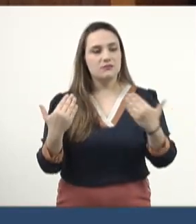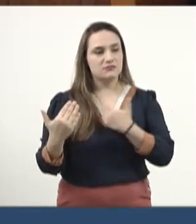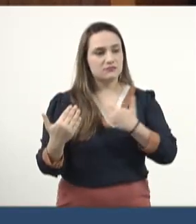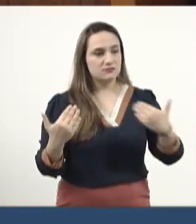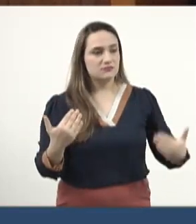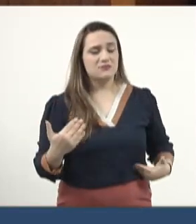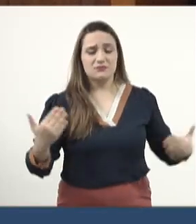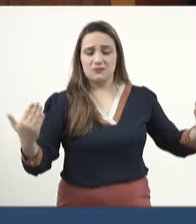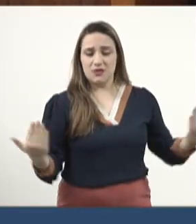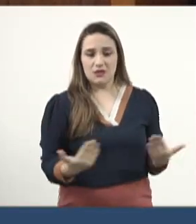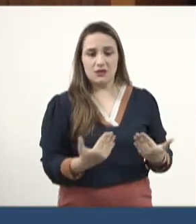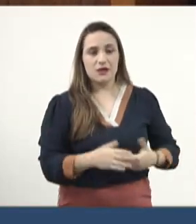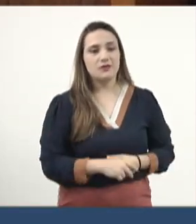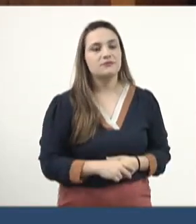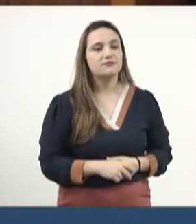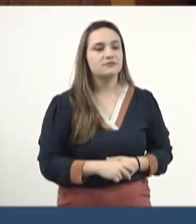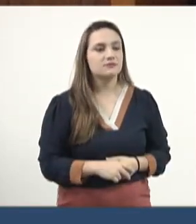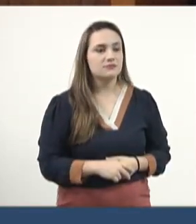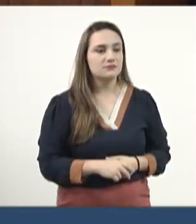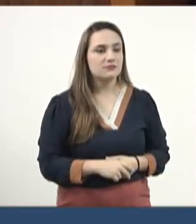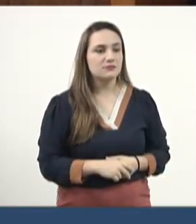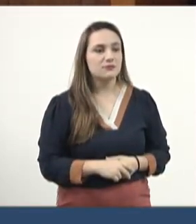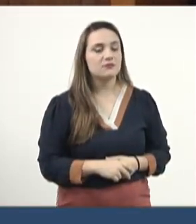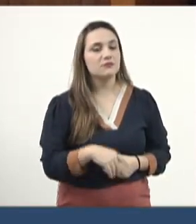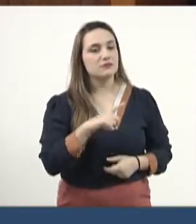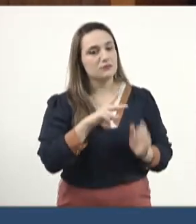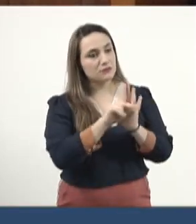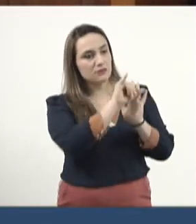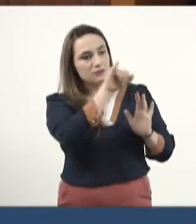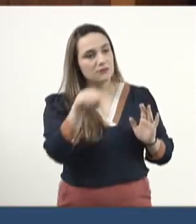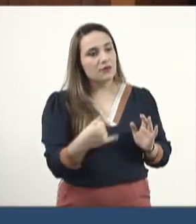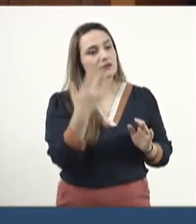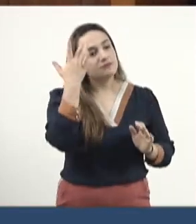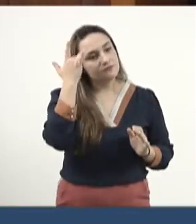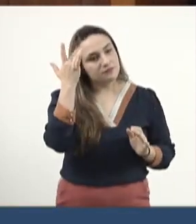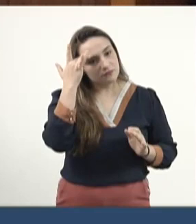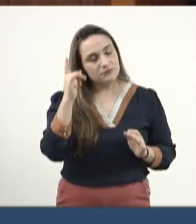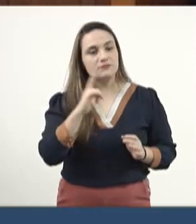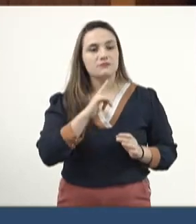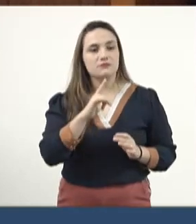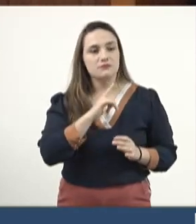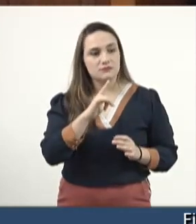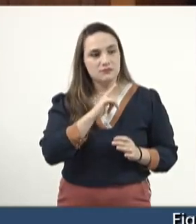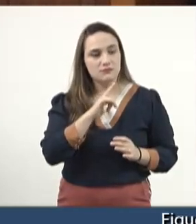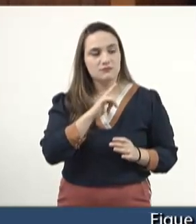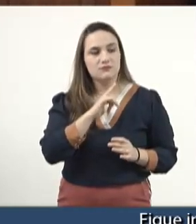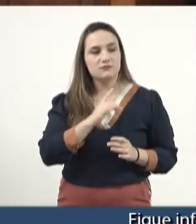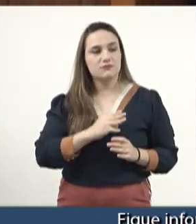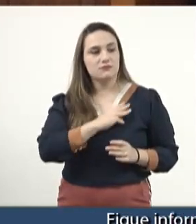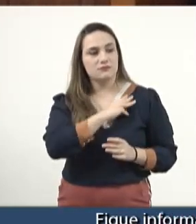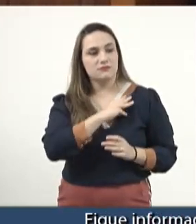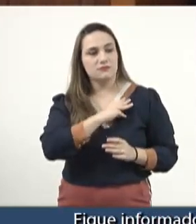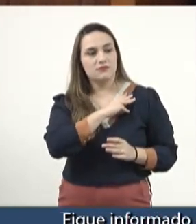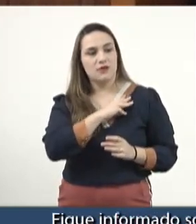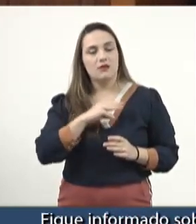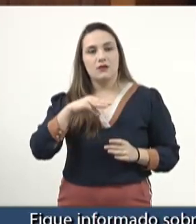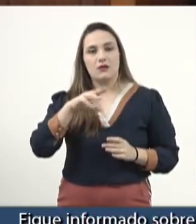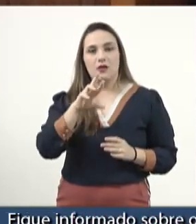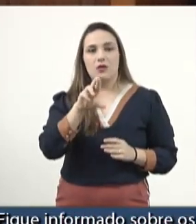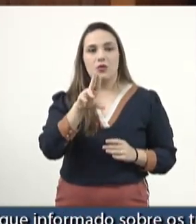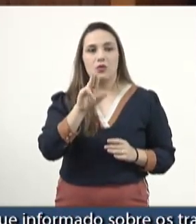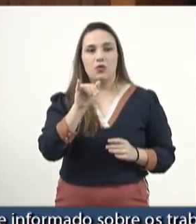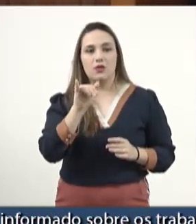está aí hoje, né, trazendo projetos. Amanhã vem um ministro aqui, Rui Costa, lançar o